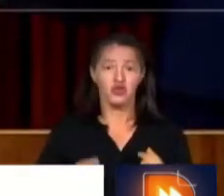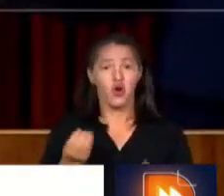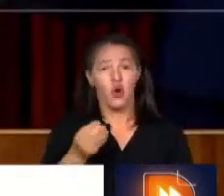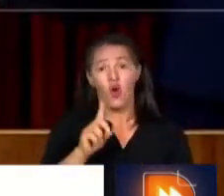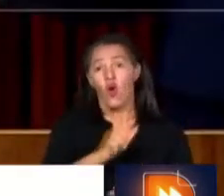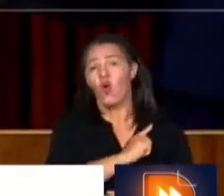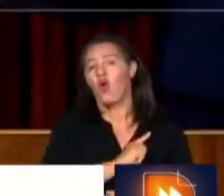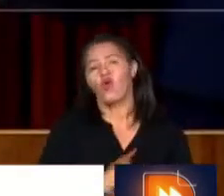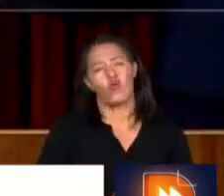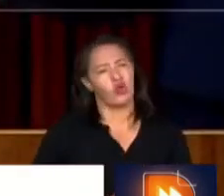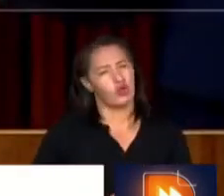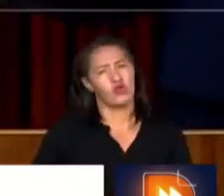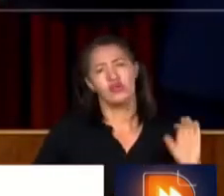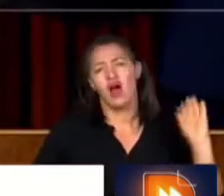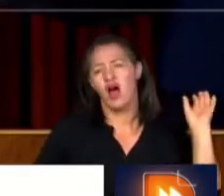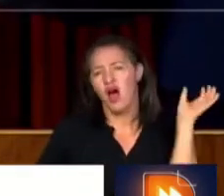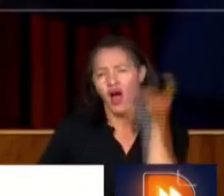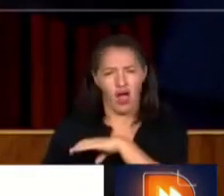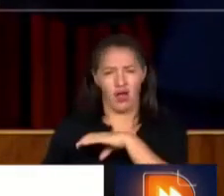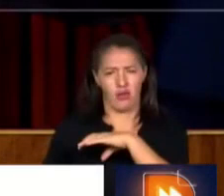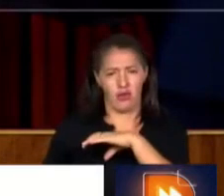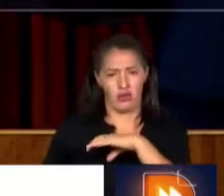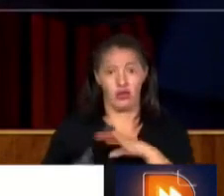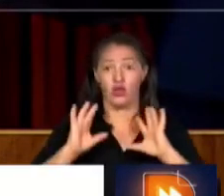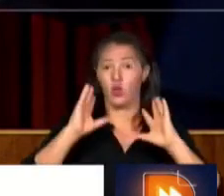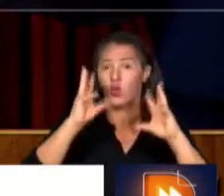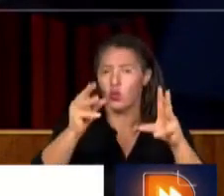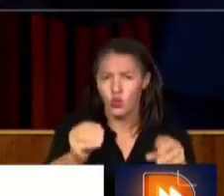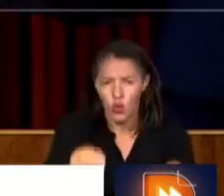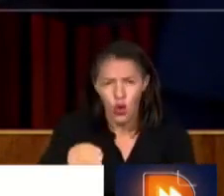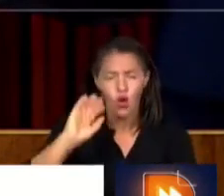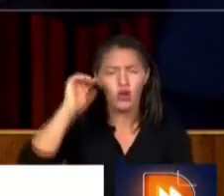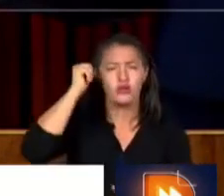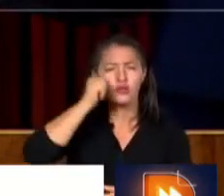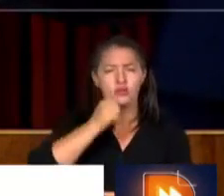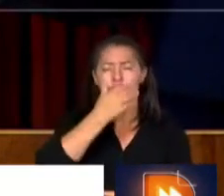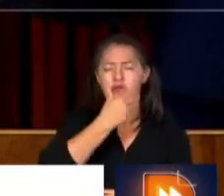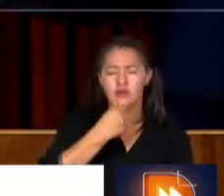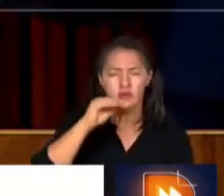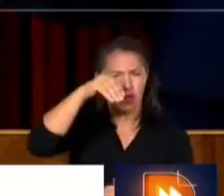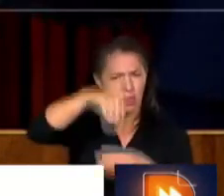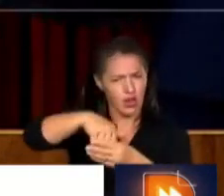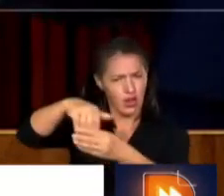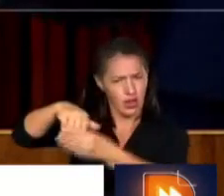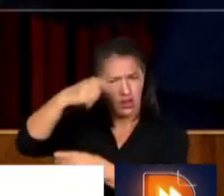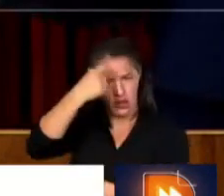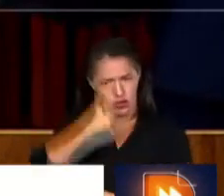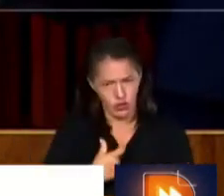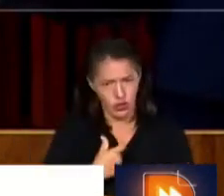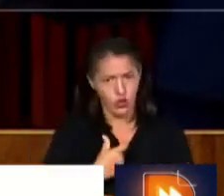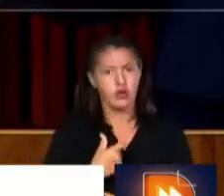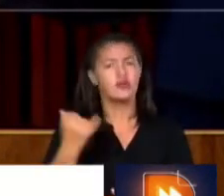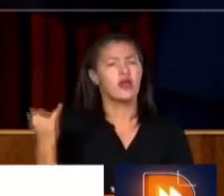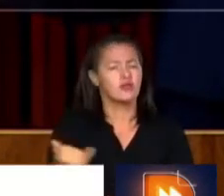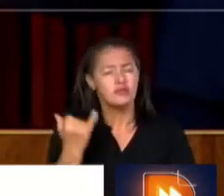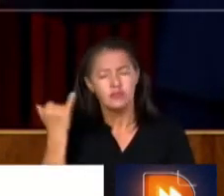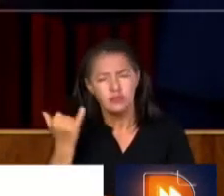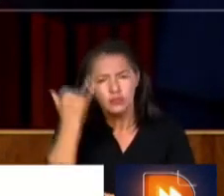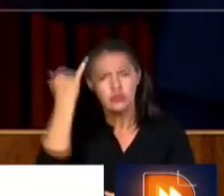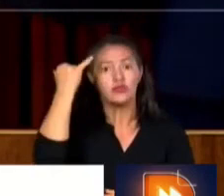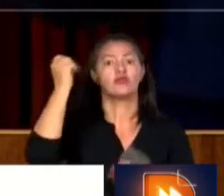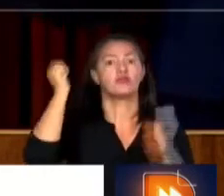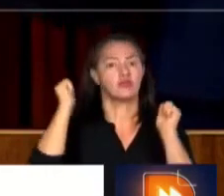então comparecimento de todas as eleitores e todos os eleitores é muito importante para que nós possamos novamente